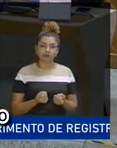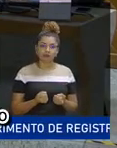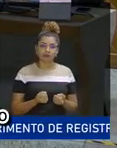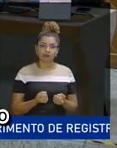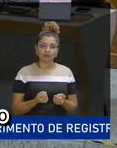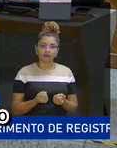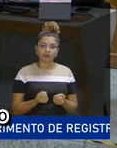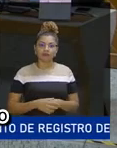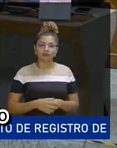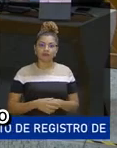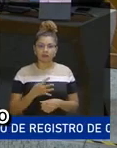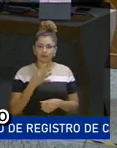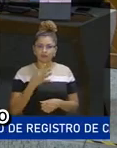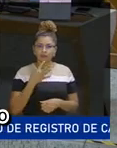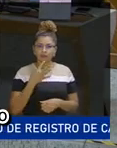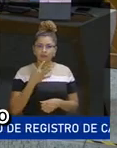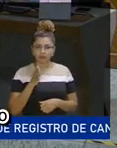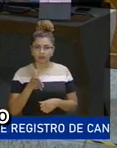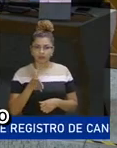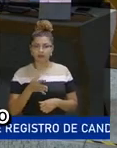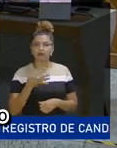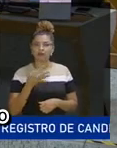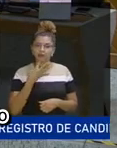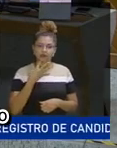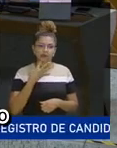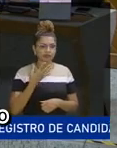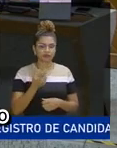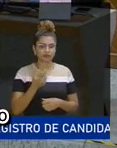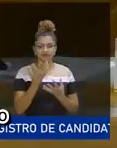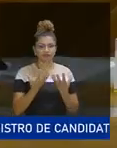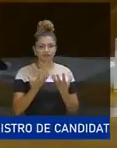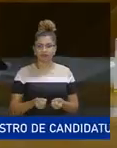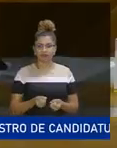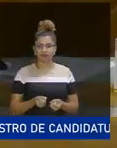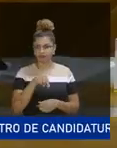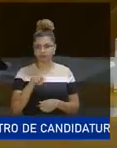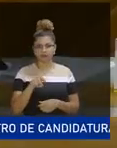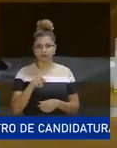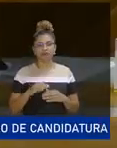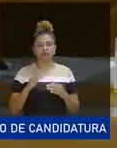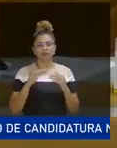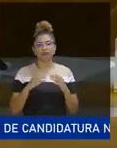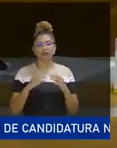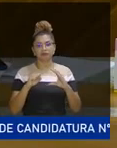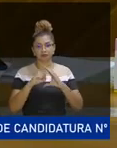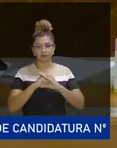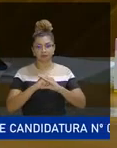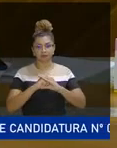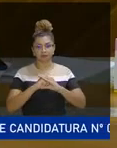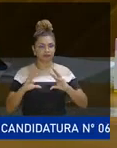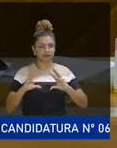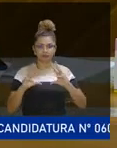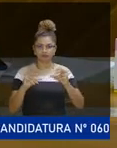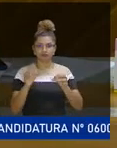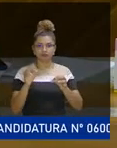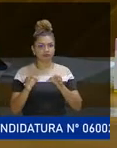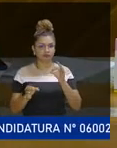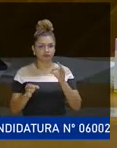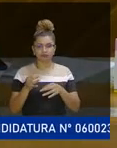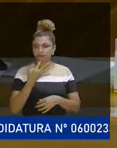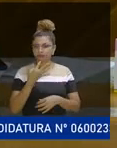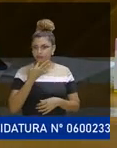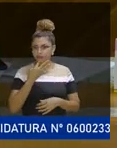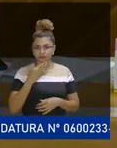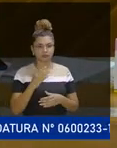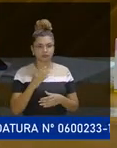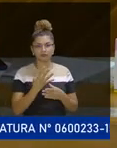Vossa Excelência está conhecendo? Conhecendo e rejeitando os embargos. Ok. O Tribunal Regional Eleitoral do Amapá, por maioria, não conheceu